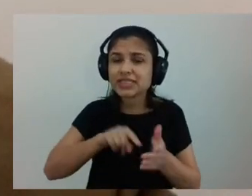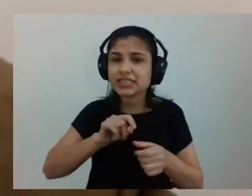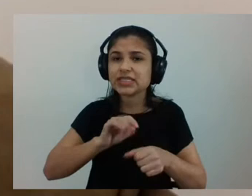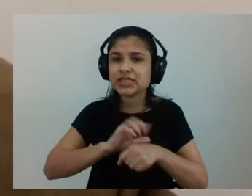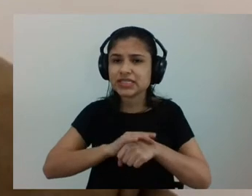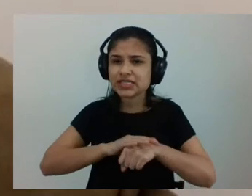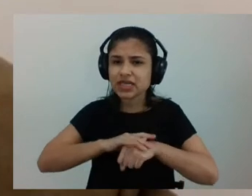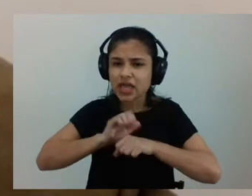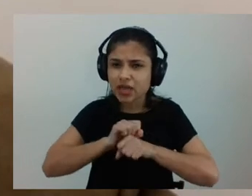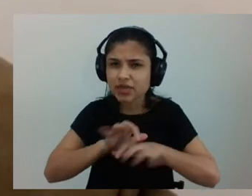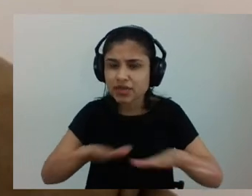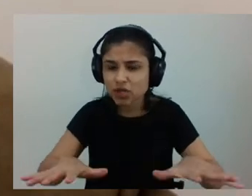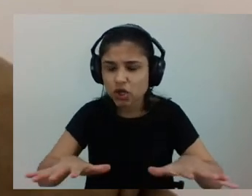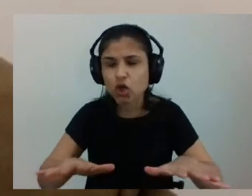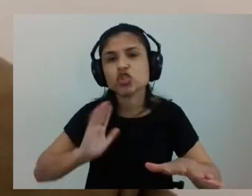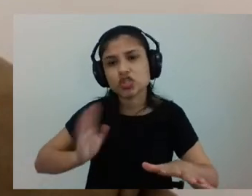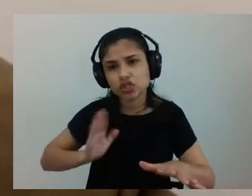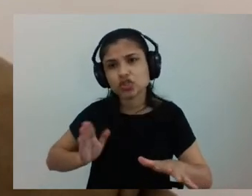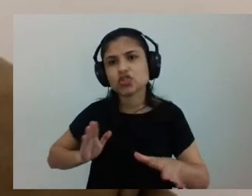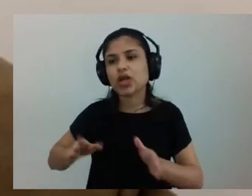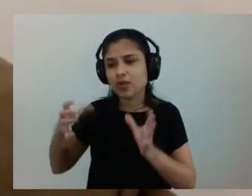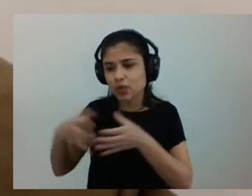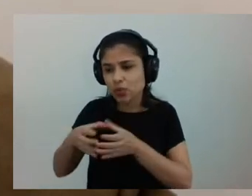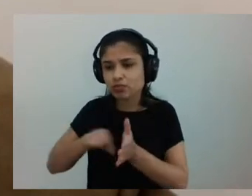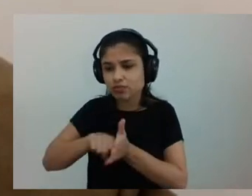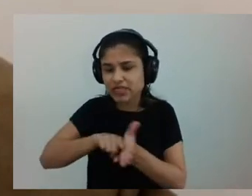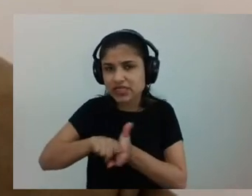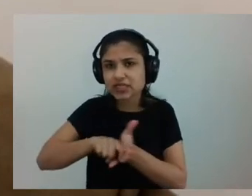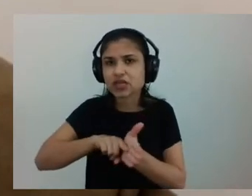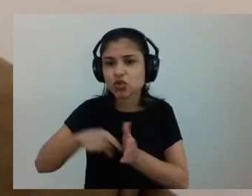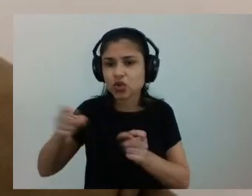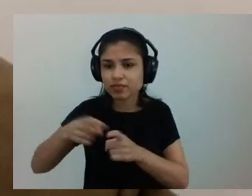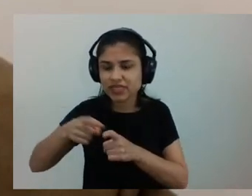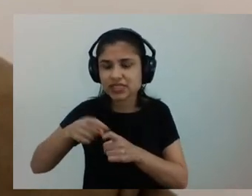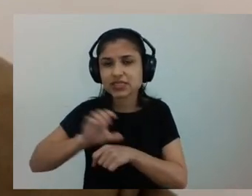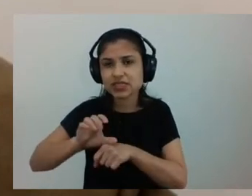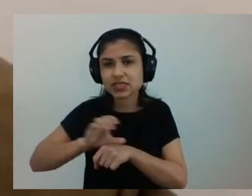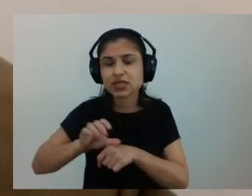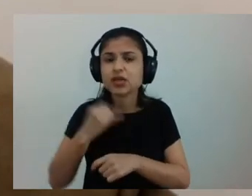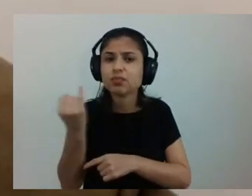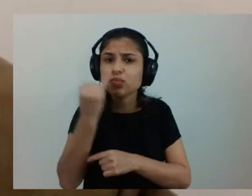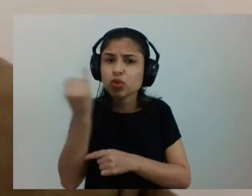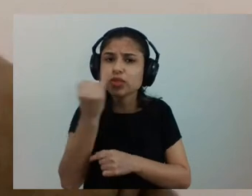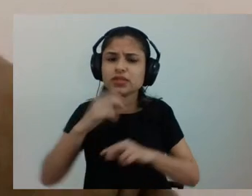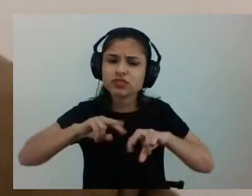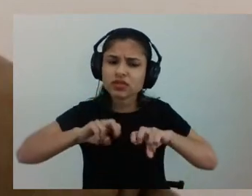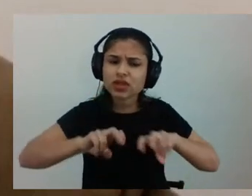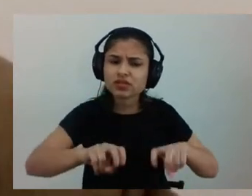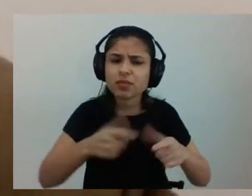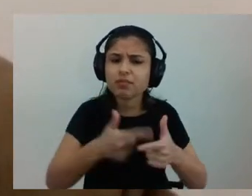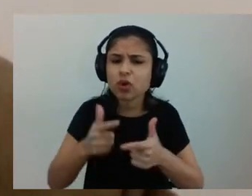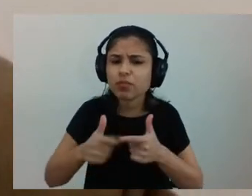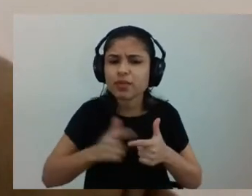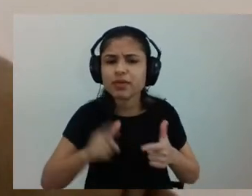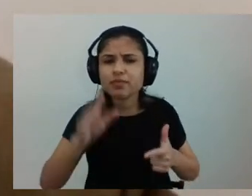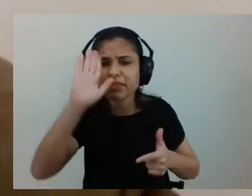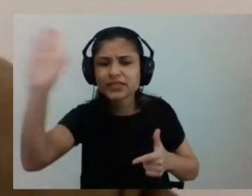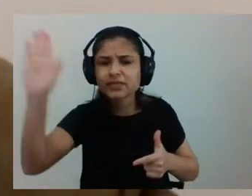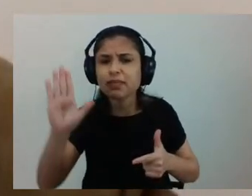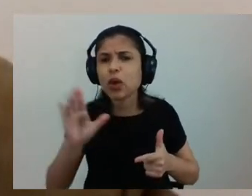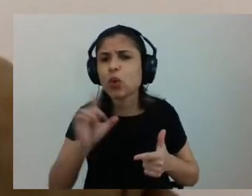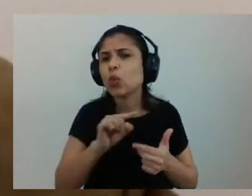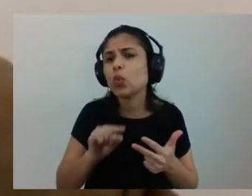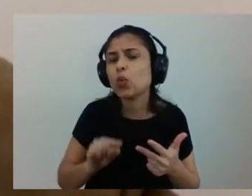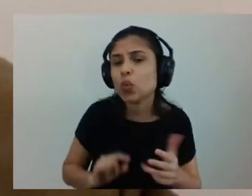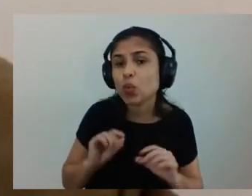levantada por um grupo de pesquisadores da medicina, a importância de se analisar quais os principais problemas que nós temos na nossa comunidade.